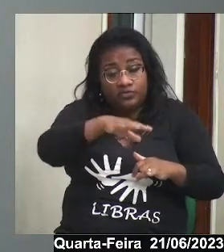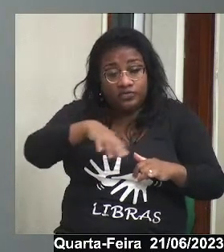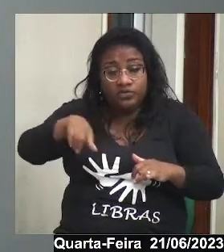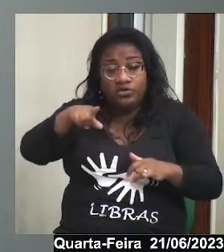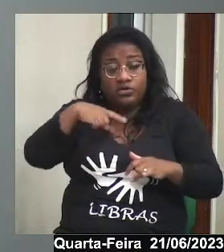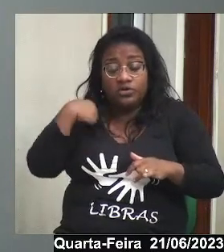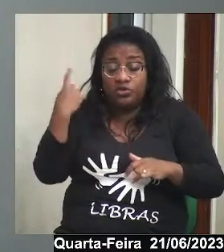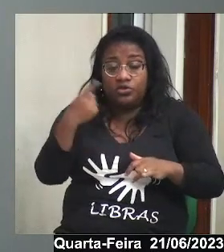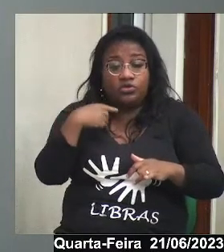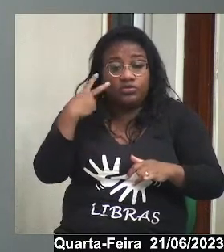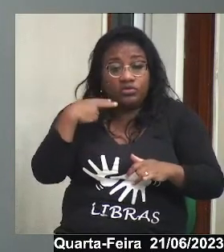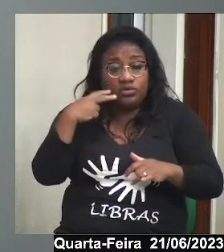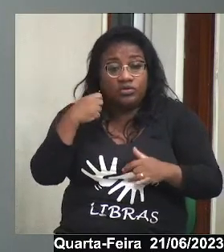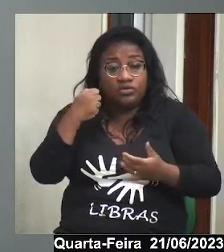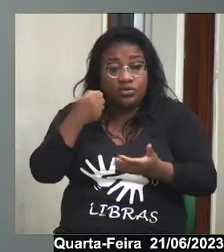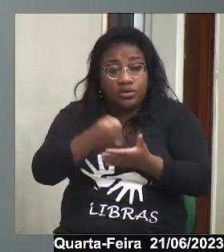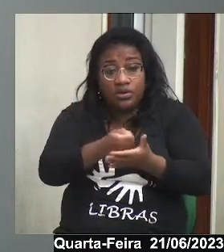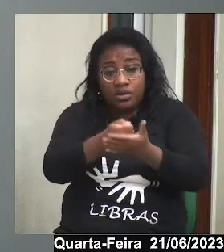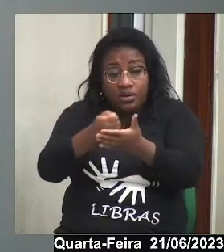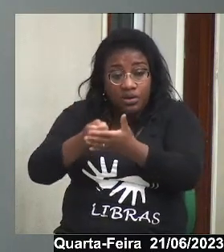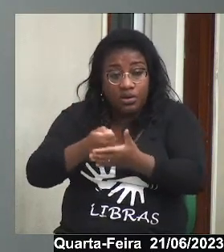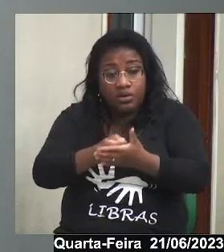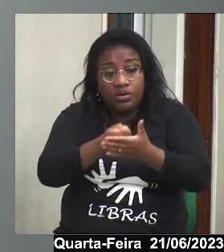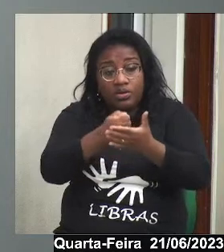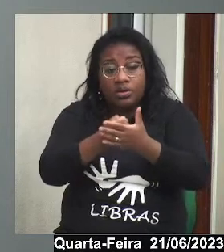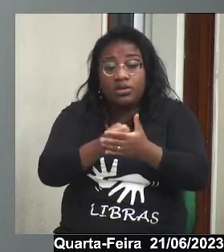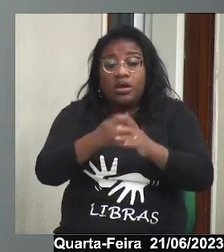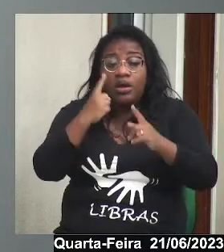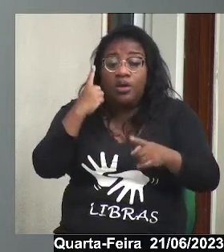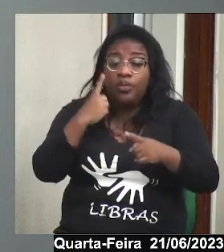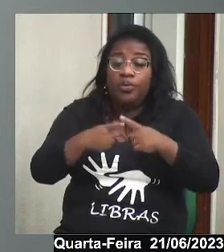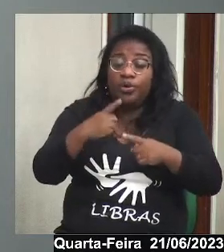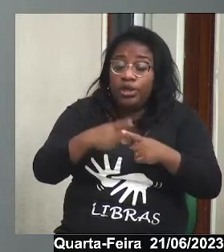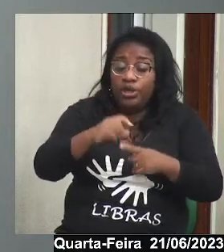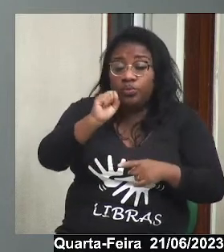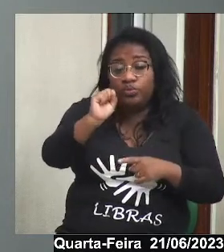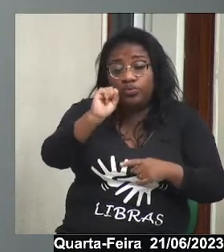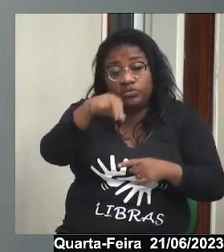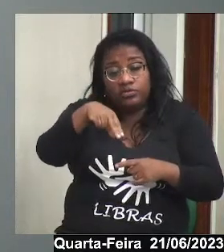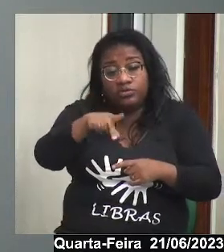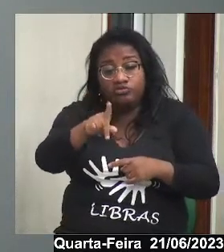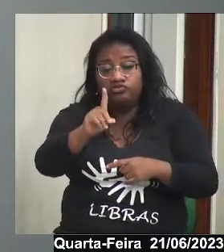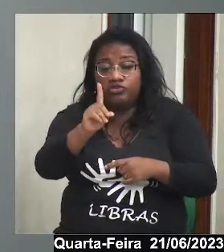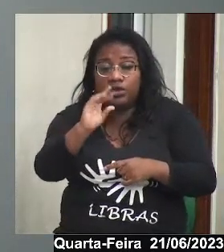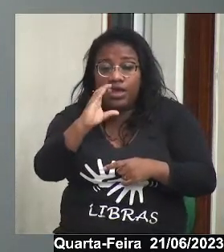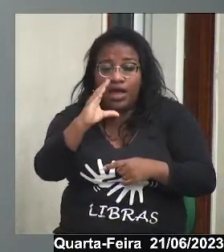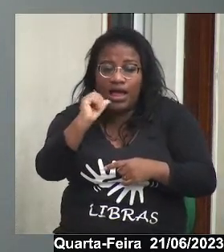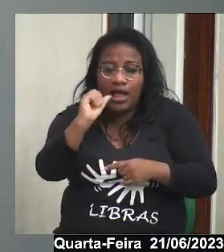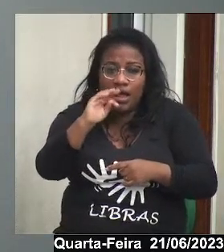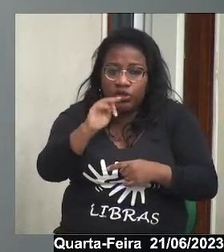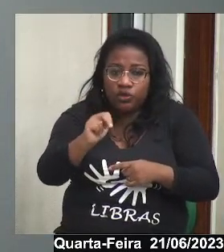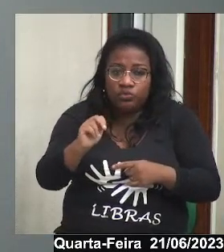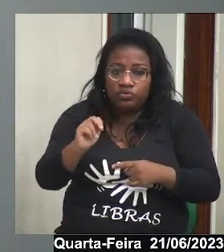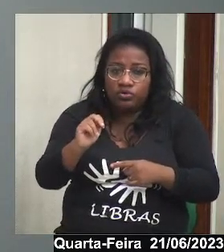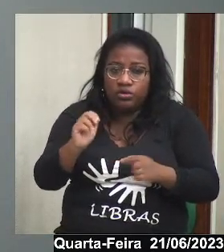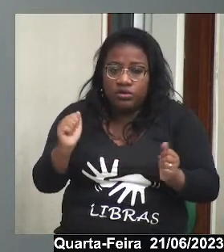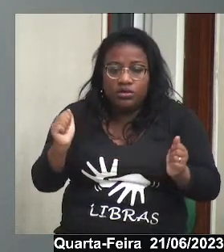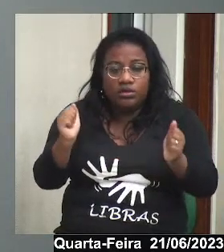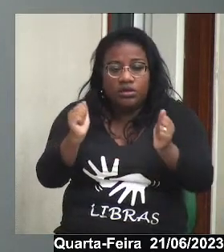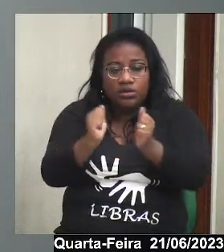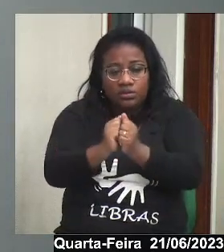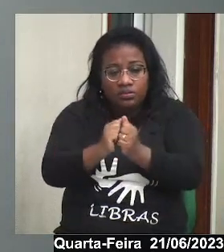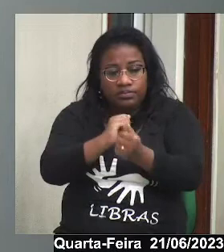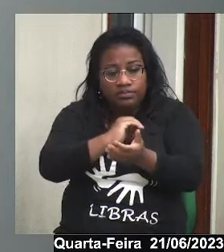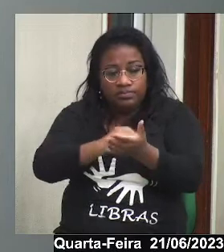uma cobrança séria da prefeitura. Porque o sindicato já se reuniu com o secretário de saúde 3 vezes. E assim